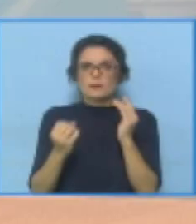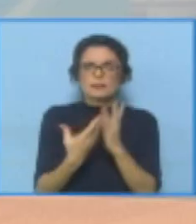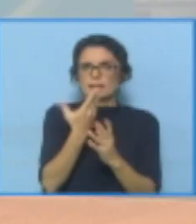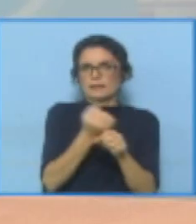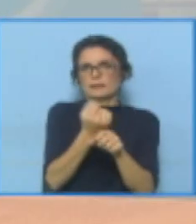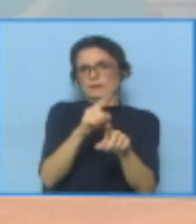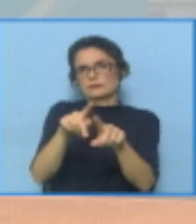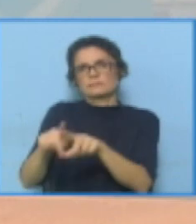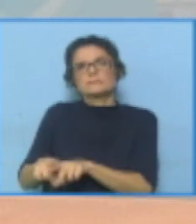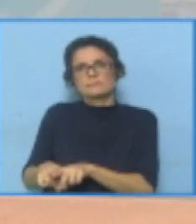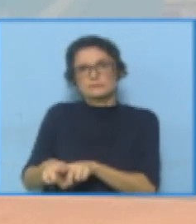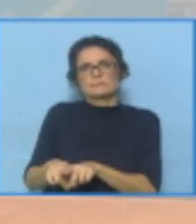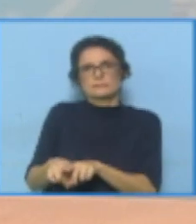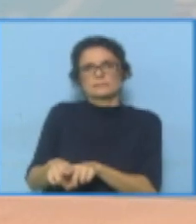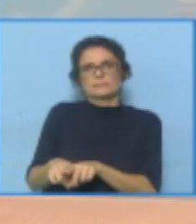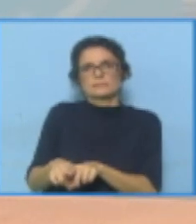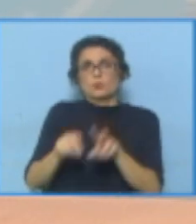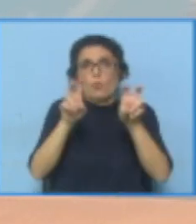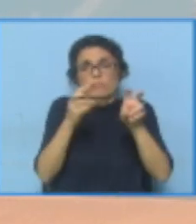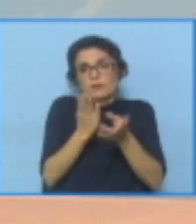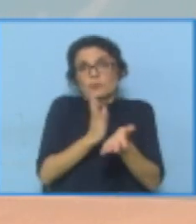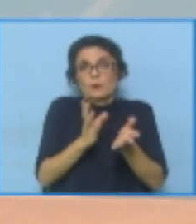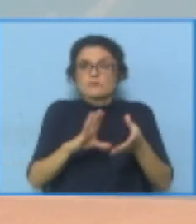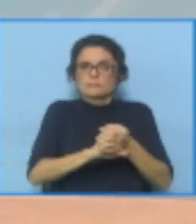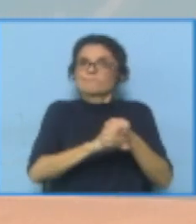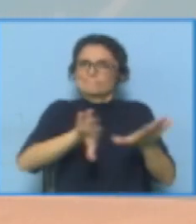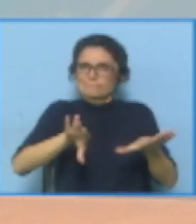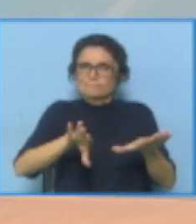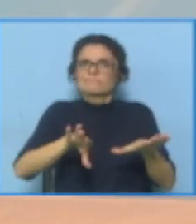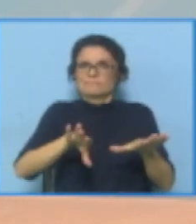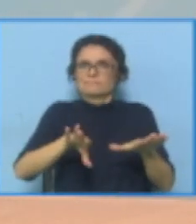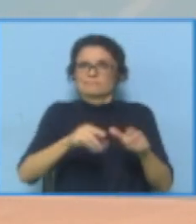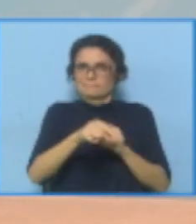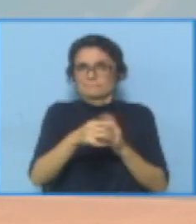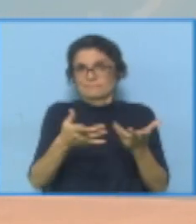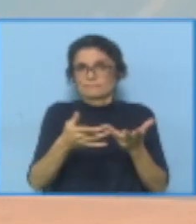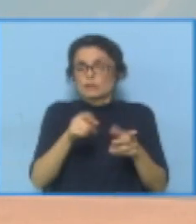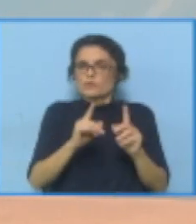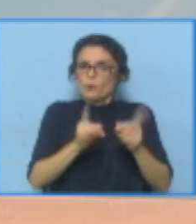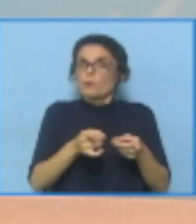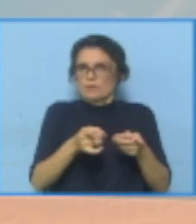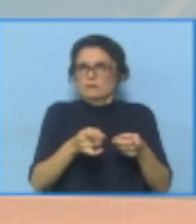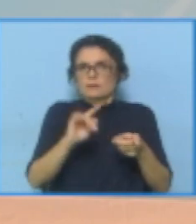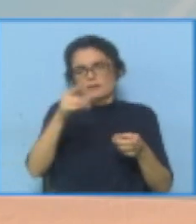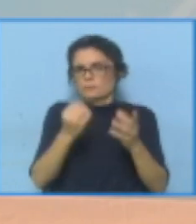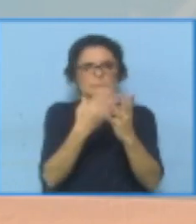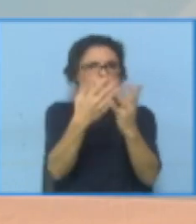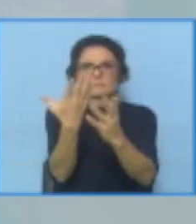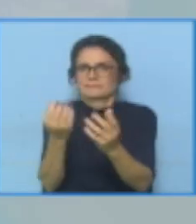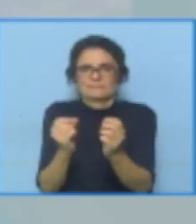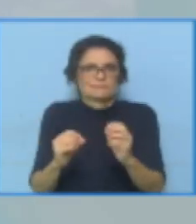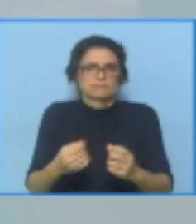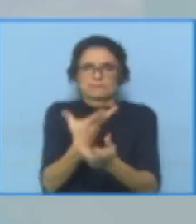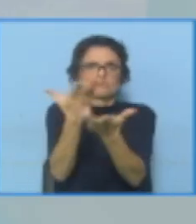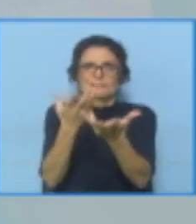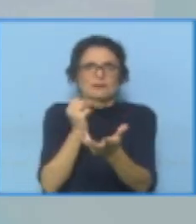no fundo, atividades para além daquelas que nós sugerimos. A nossa sugestão é um bocadinho o ponto de partida. Haja criatividade depois nos vários